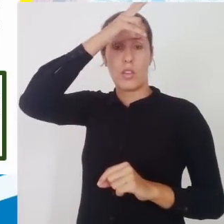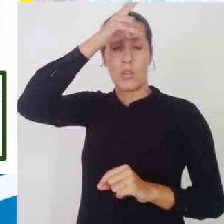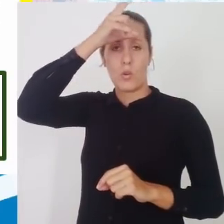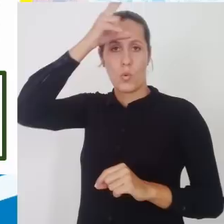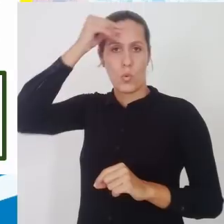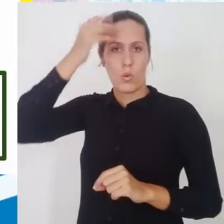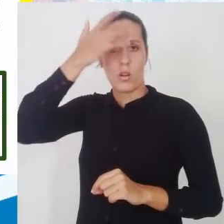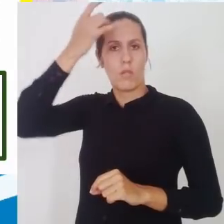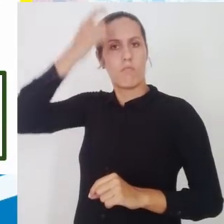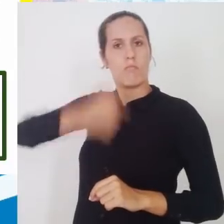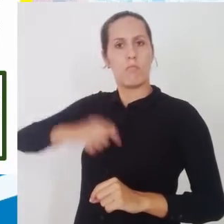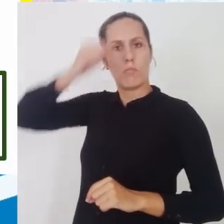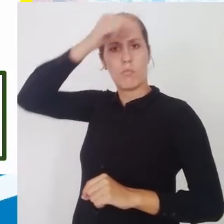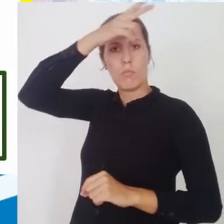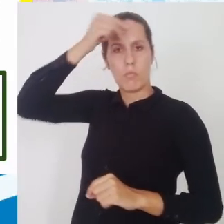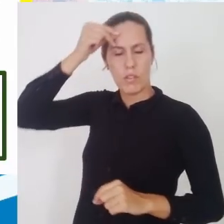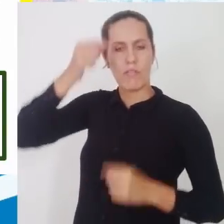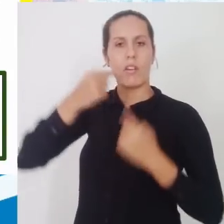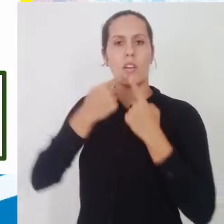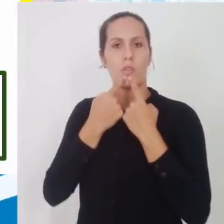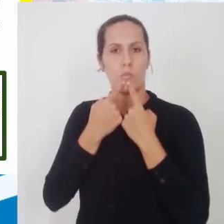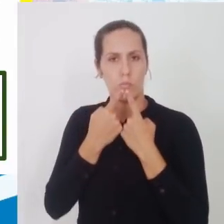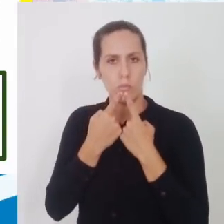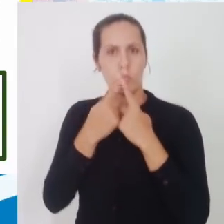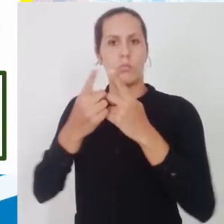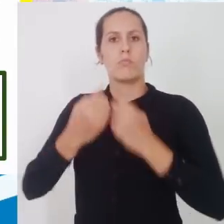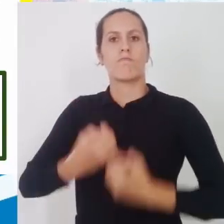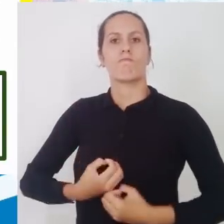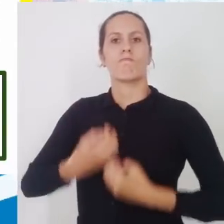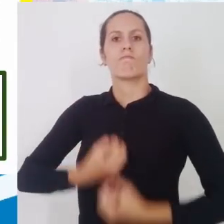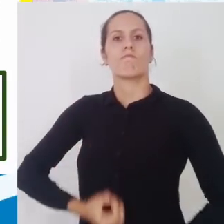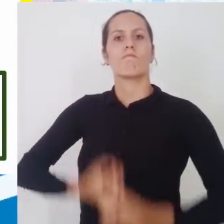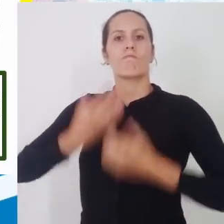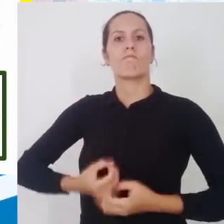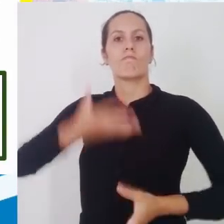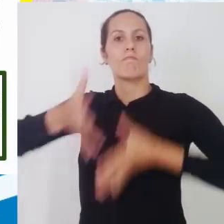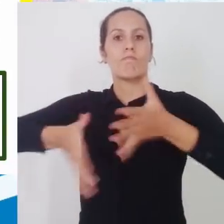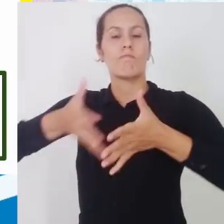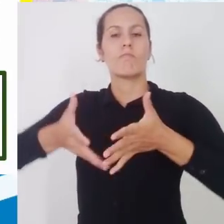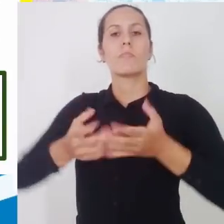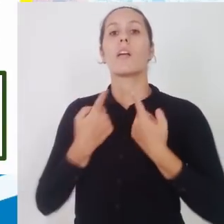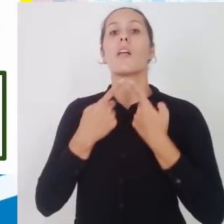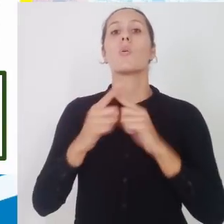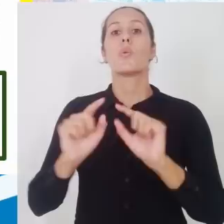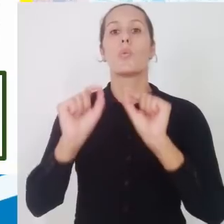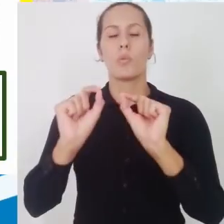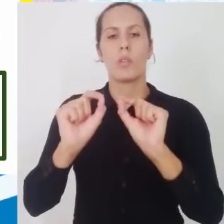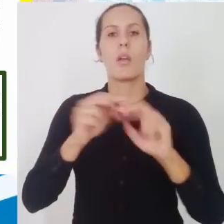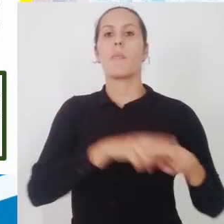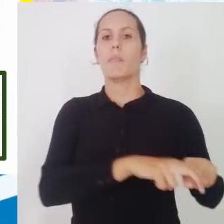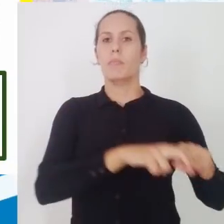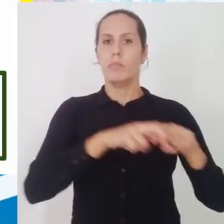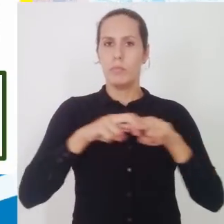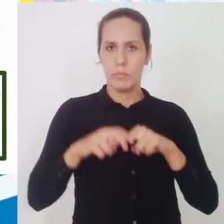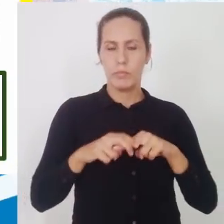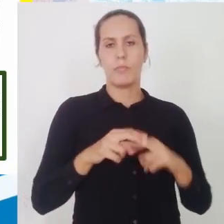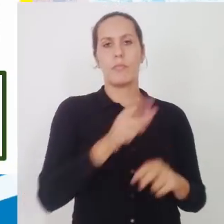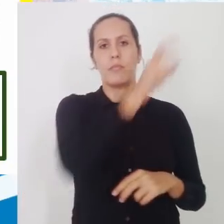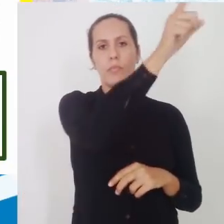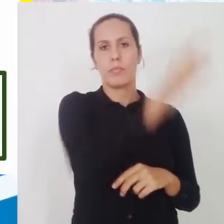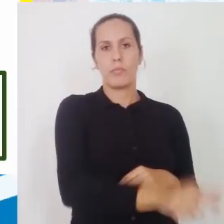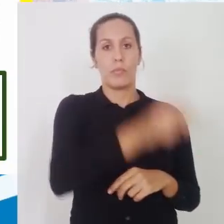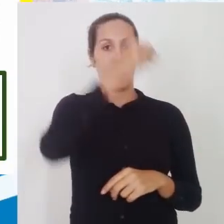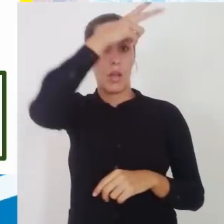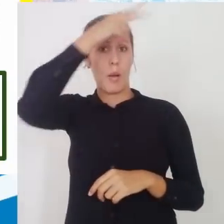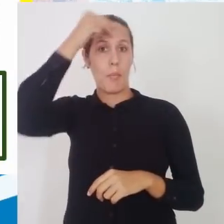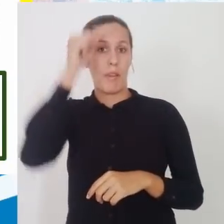ainda anteriormente ele diz que o prefeito afirmou, ou seja, trazendo para a notícia dele credibilidade e fazer